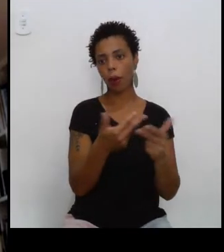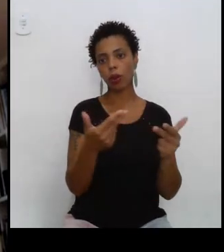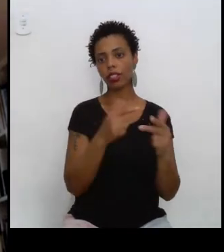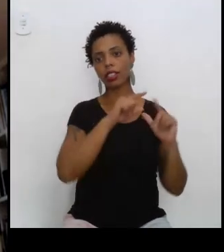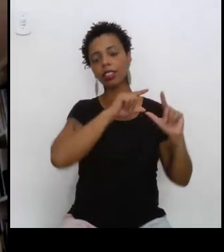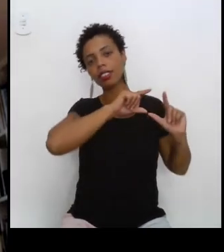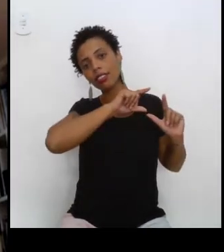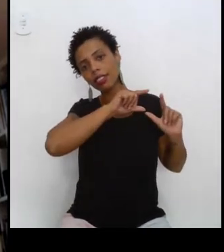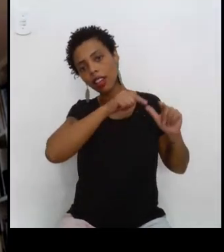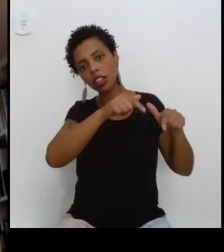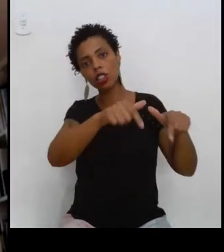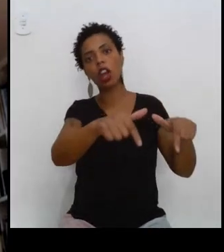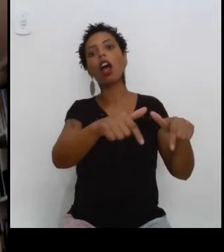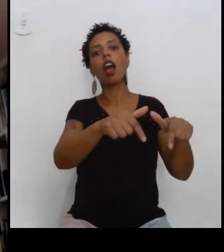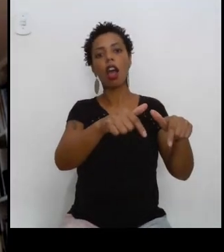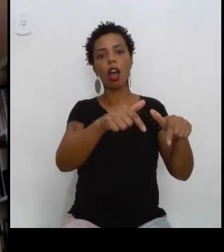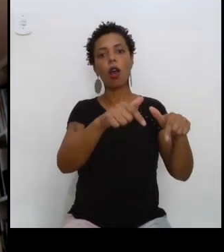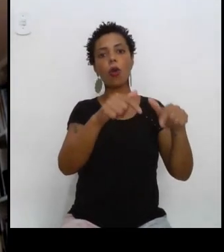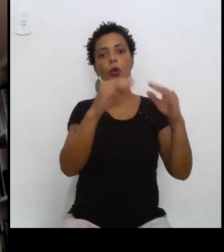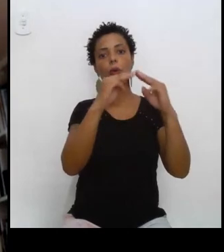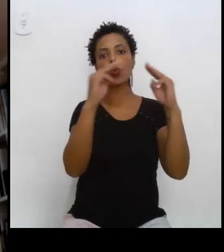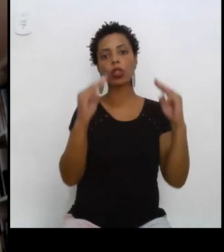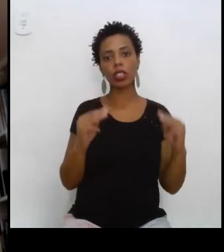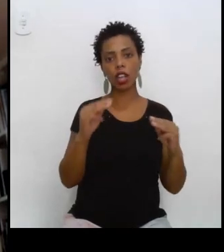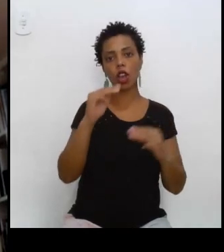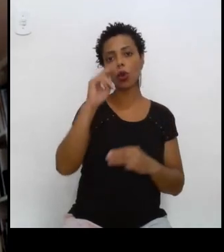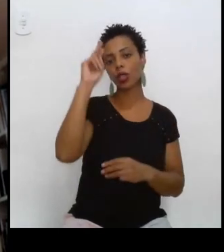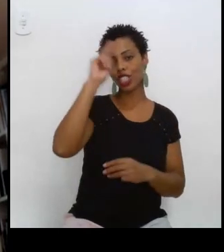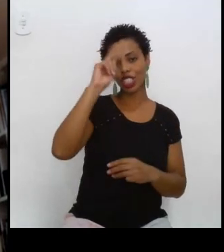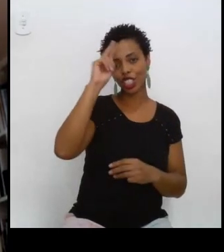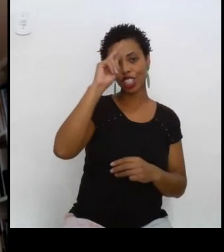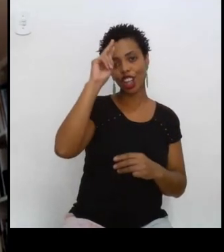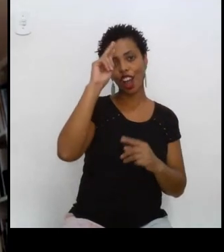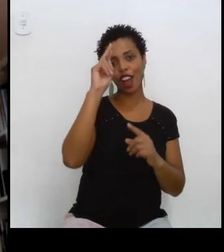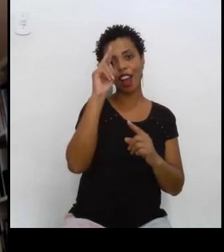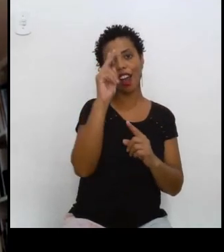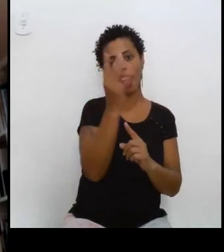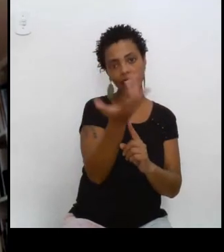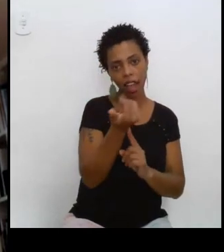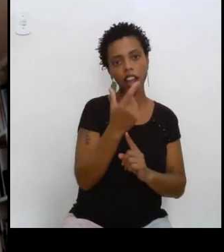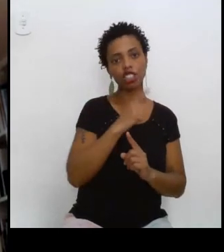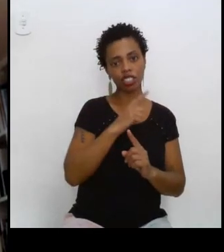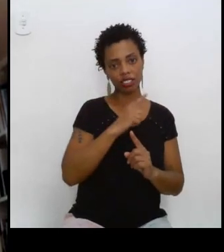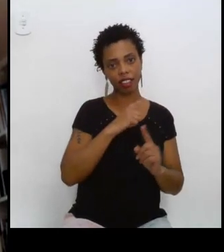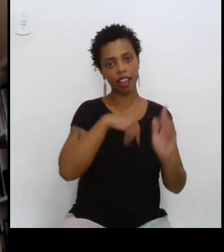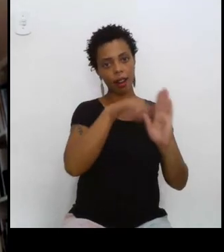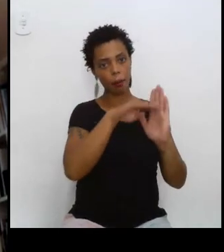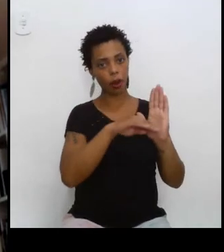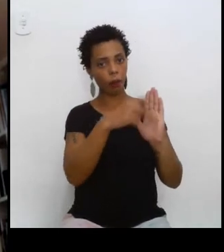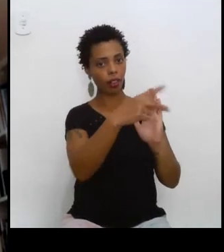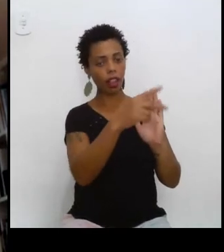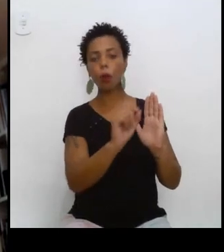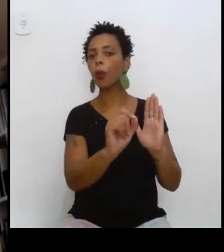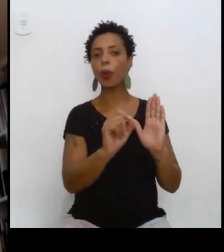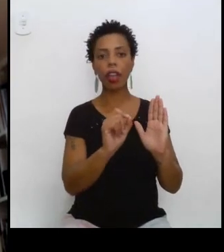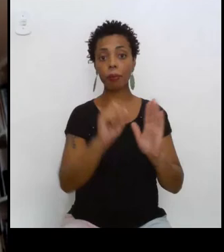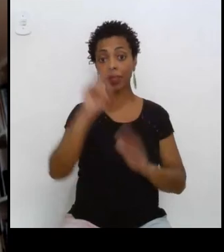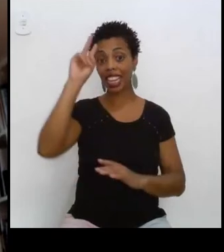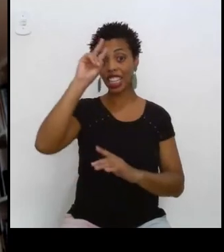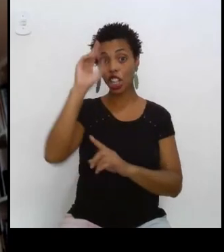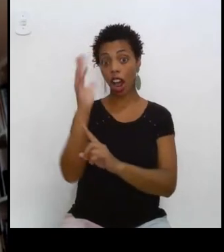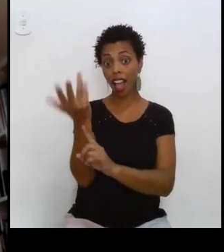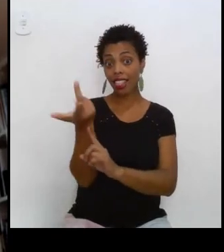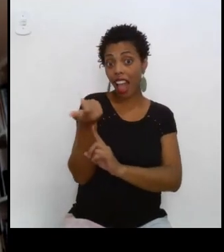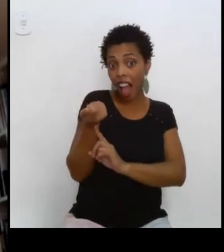os museus de história da arte acabam explorando e desenvolvendo na sua programação a história da arte não é mais do que